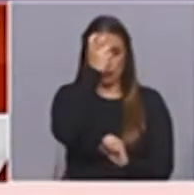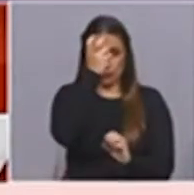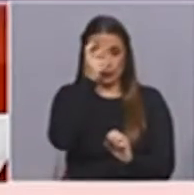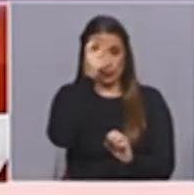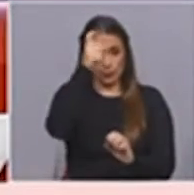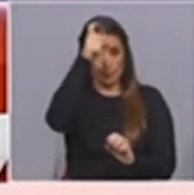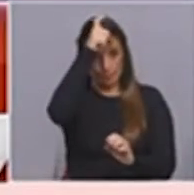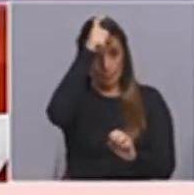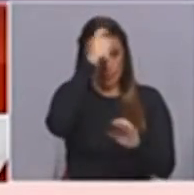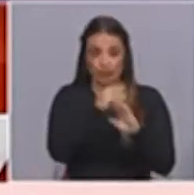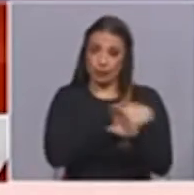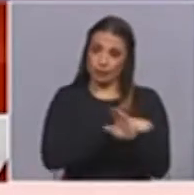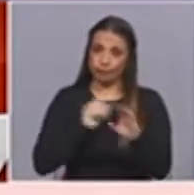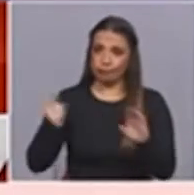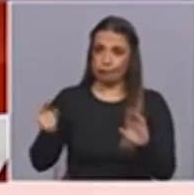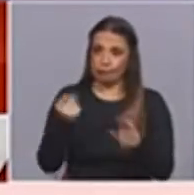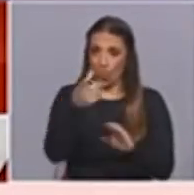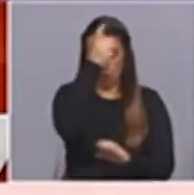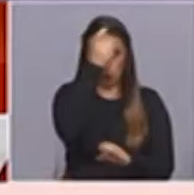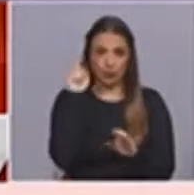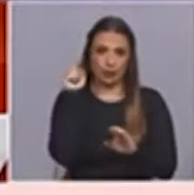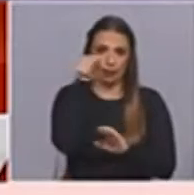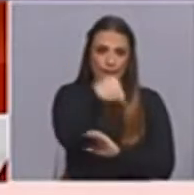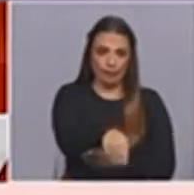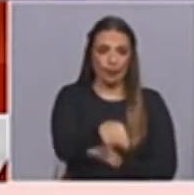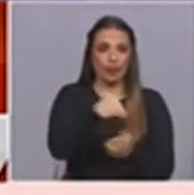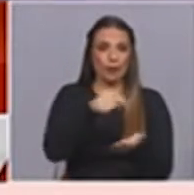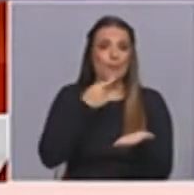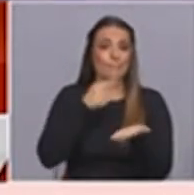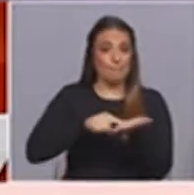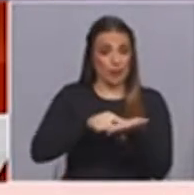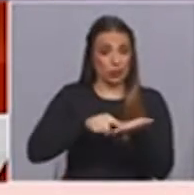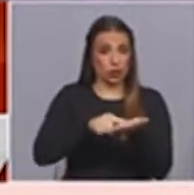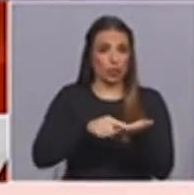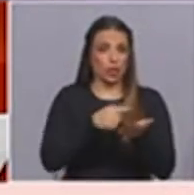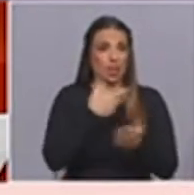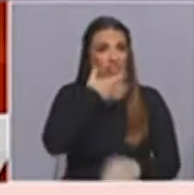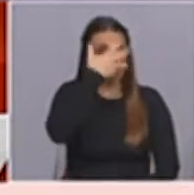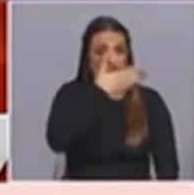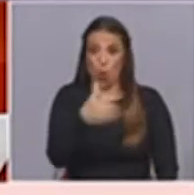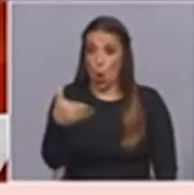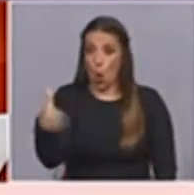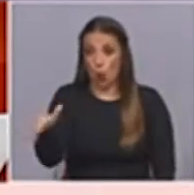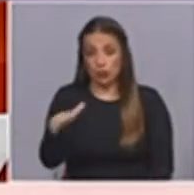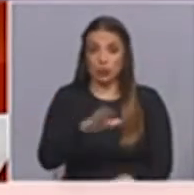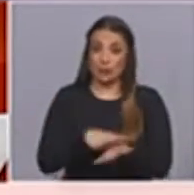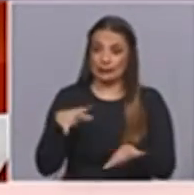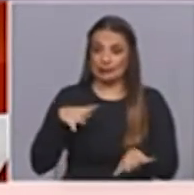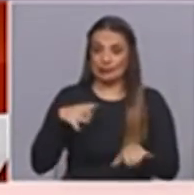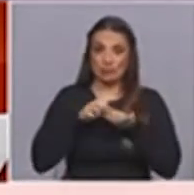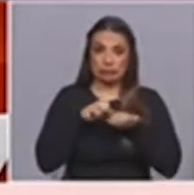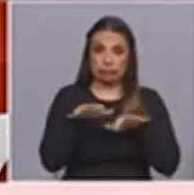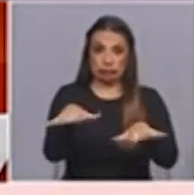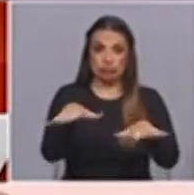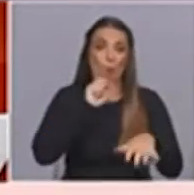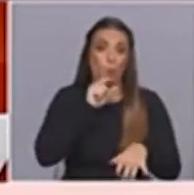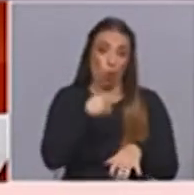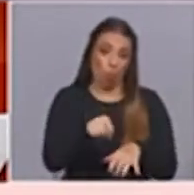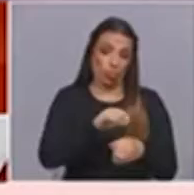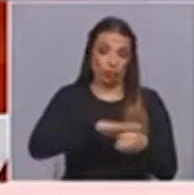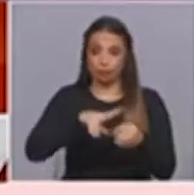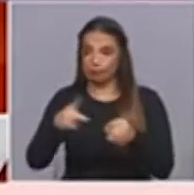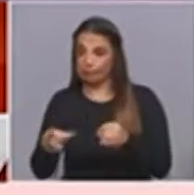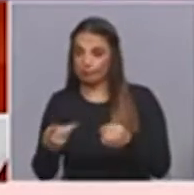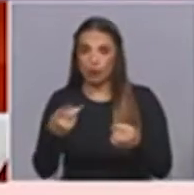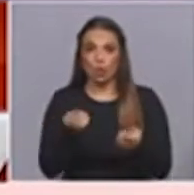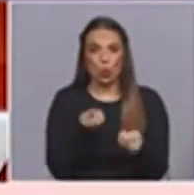da Turquia a mulher entrou na Bélgica já 11 dias o que faz temer pela disseminação local desta nova estirpe Organização